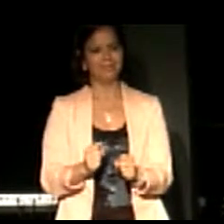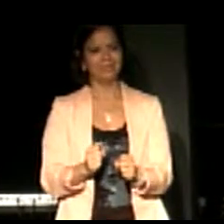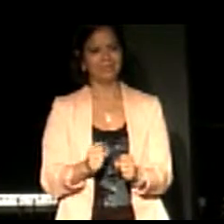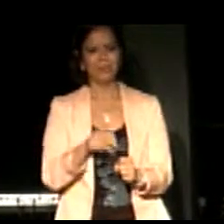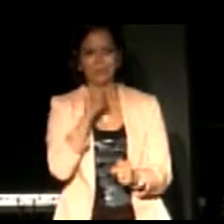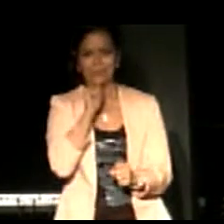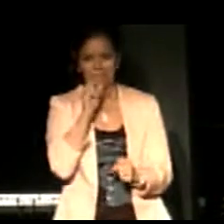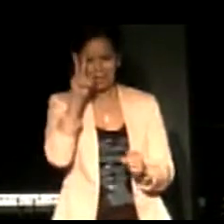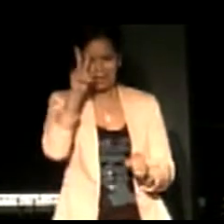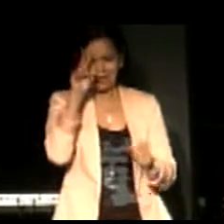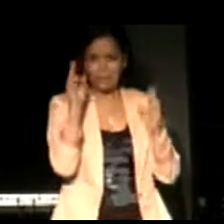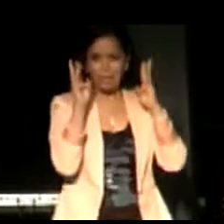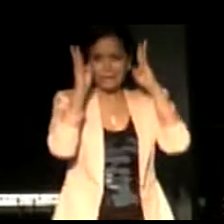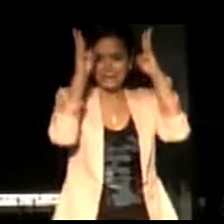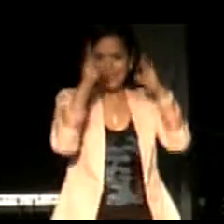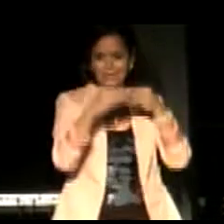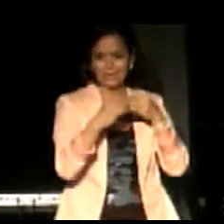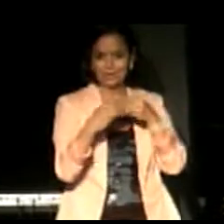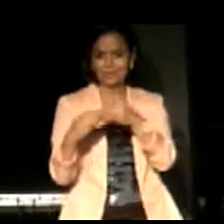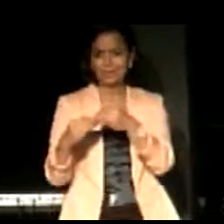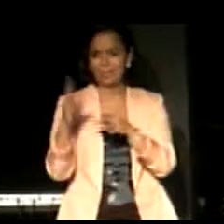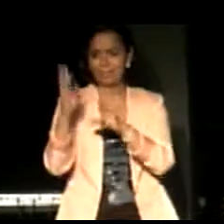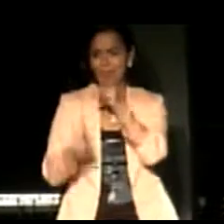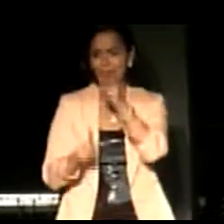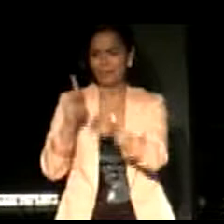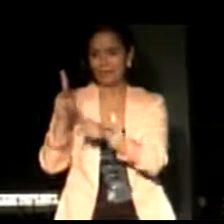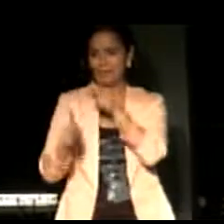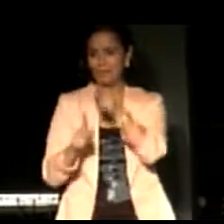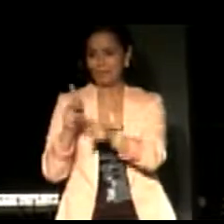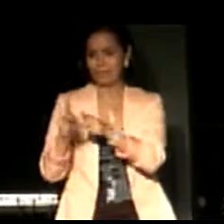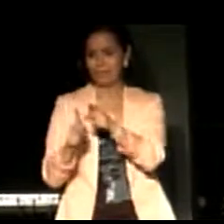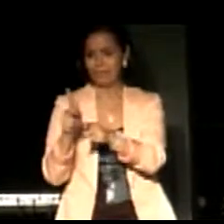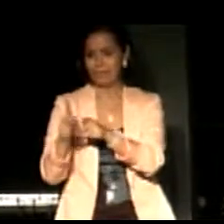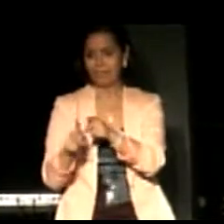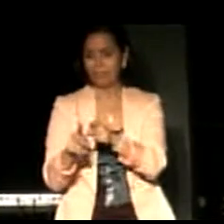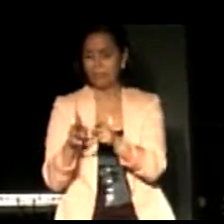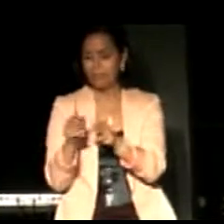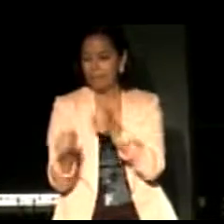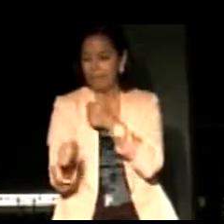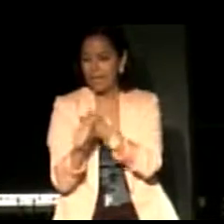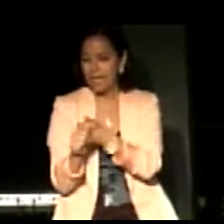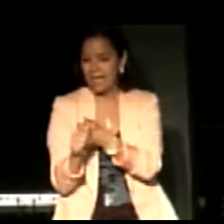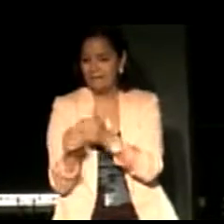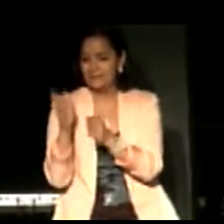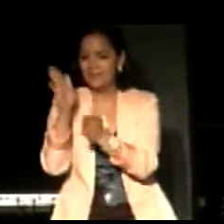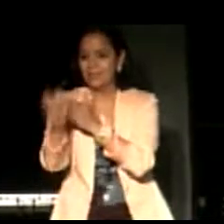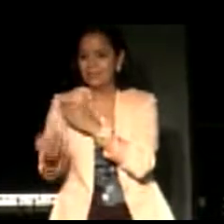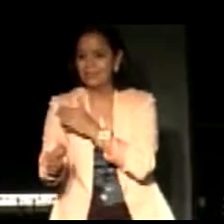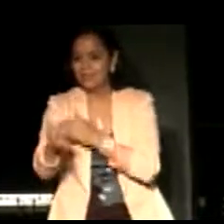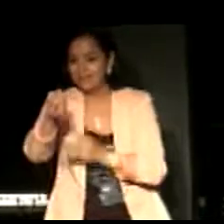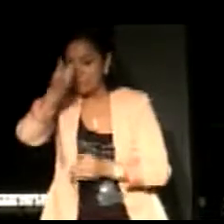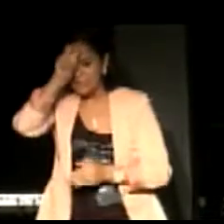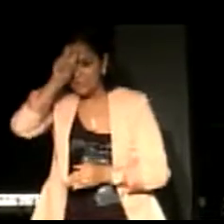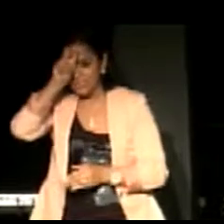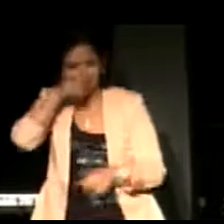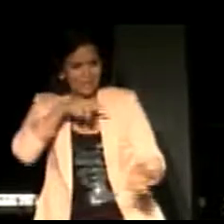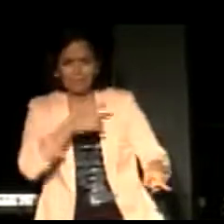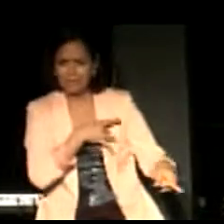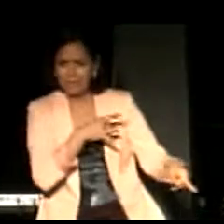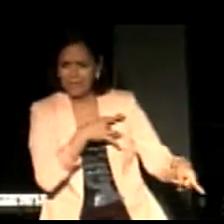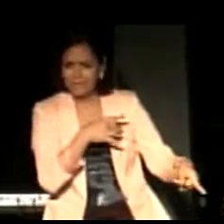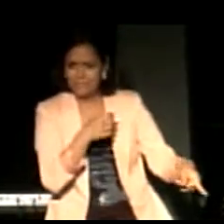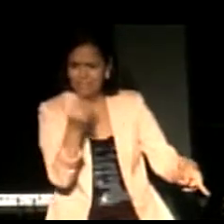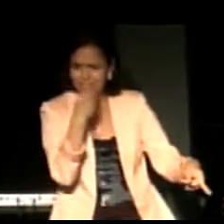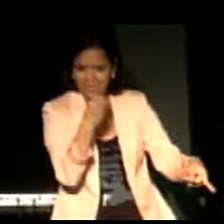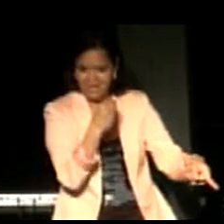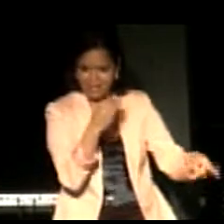que Moisés, conduzindo o povo na saída do Egito, era uma pessoa medrosa,